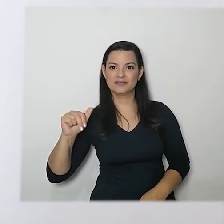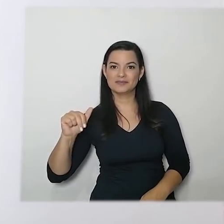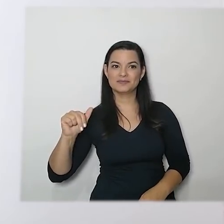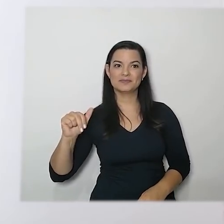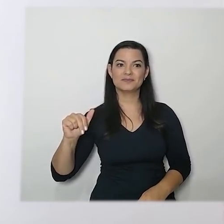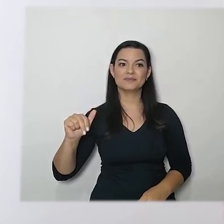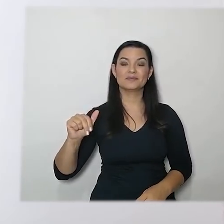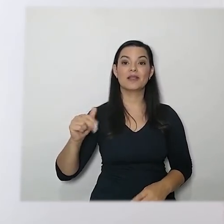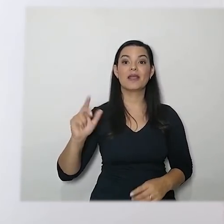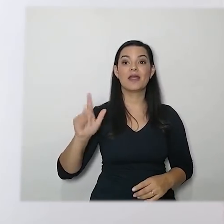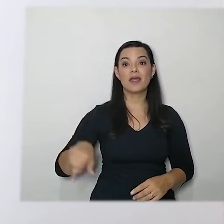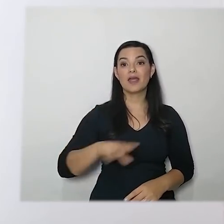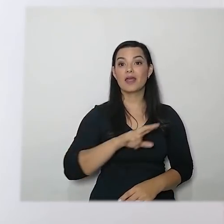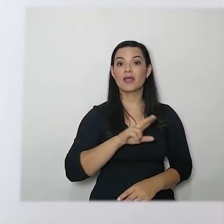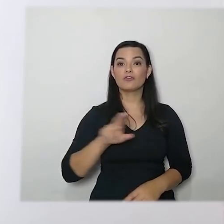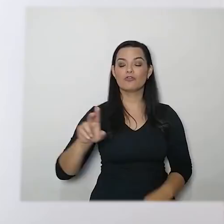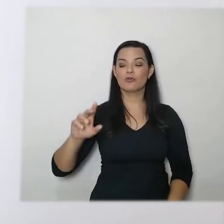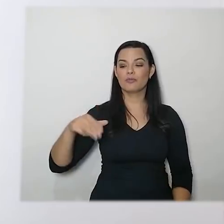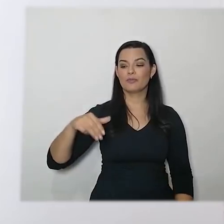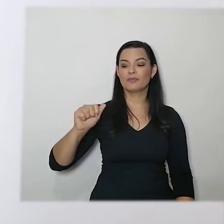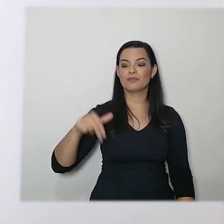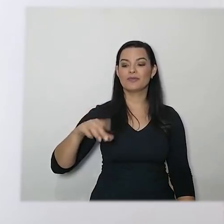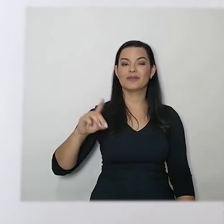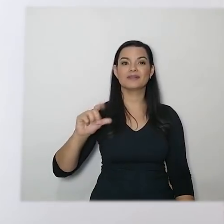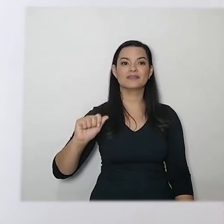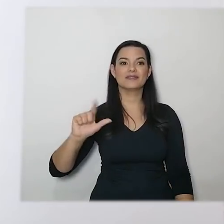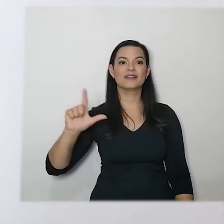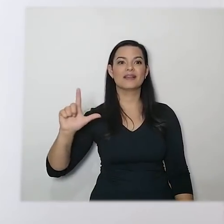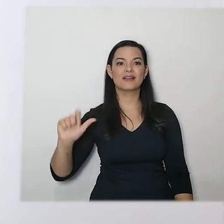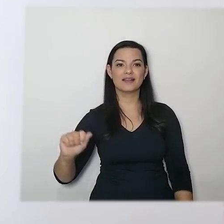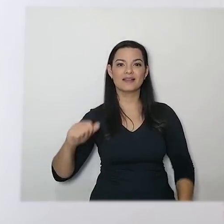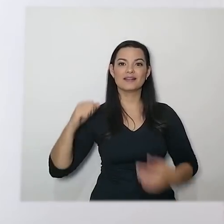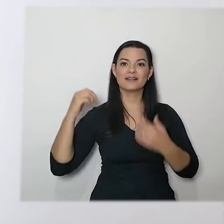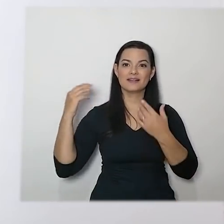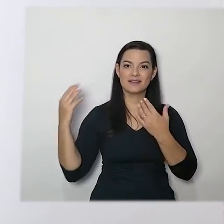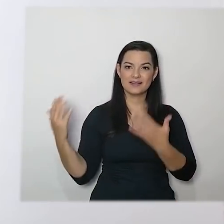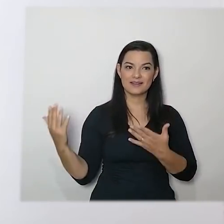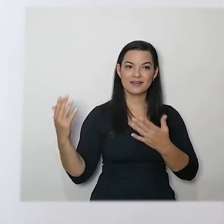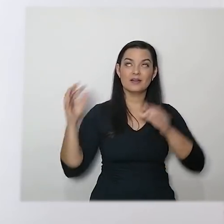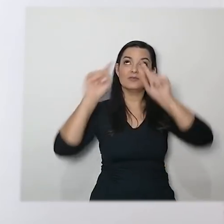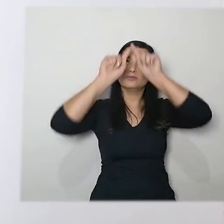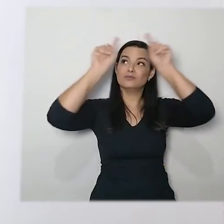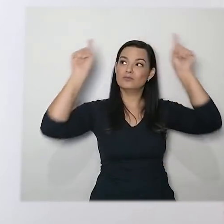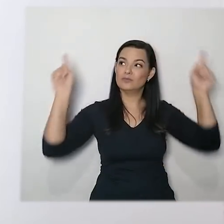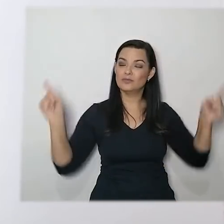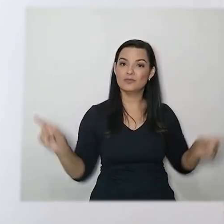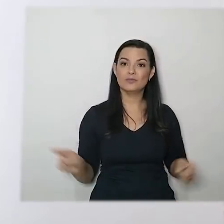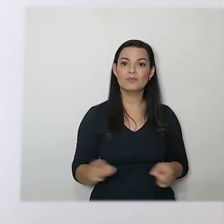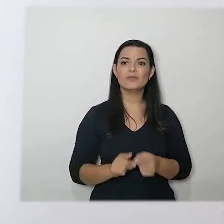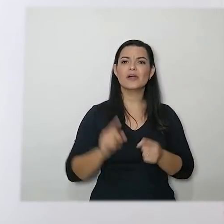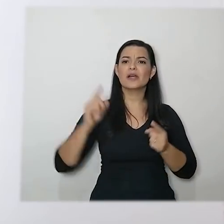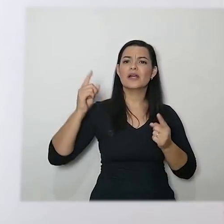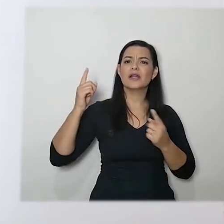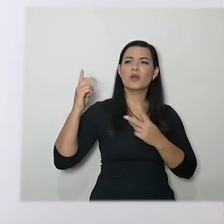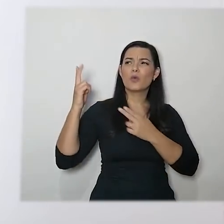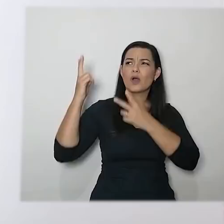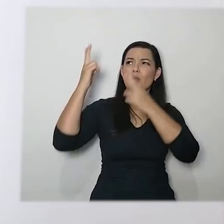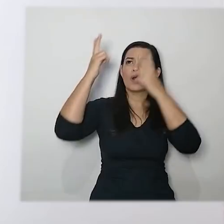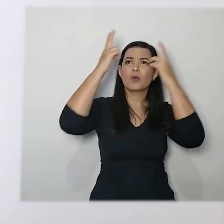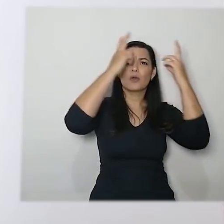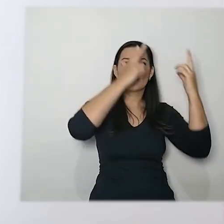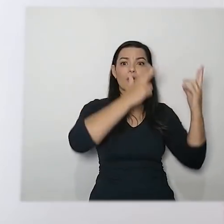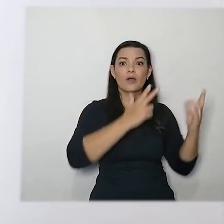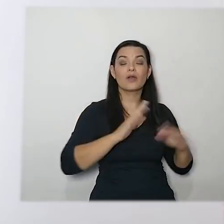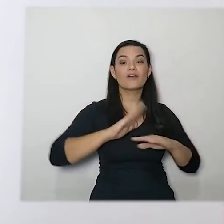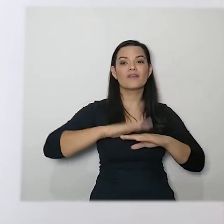formato circular de pintura a partir de uma forma escolhida e ela é repetida várias vezes,